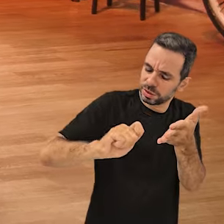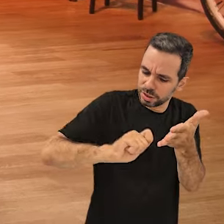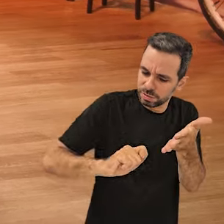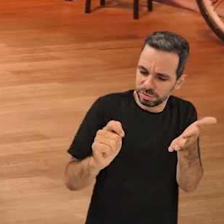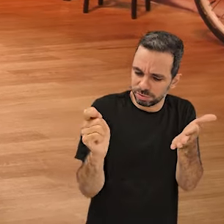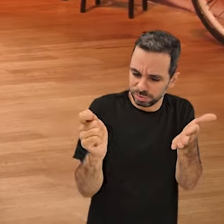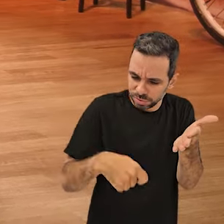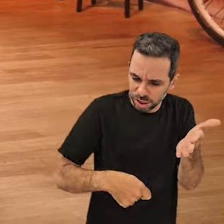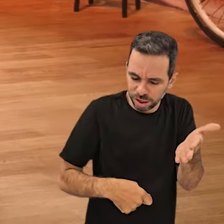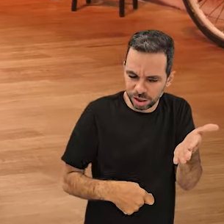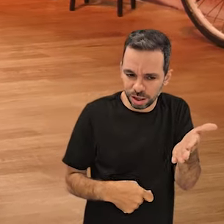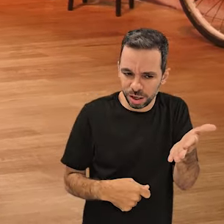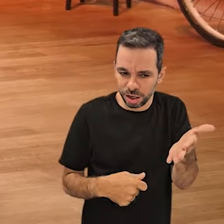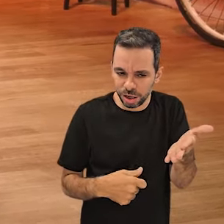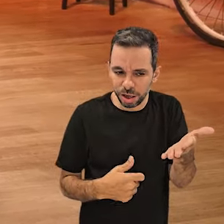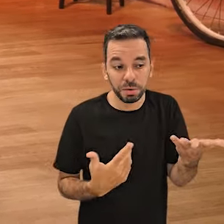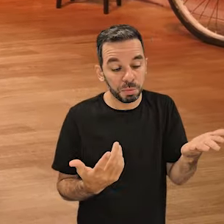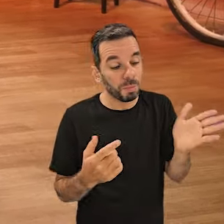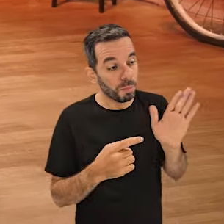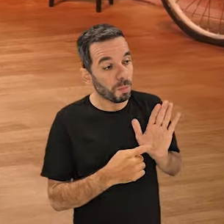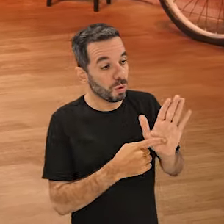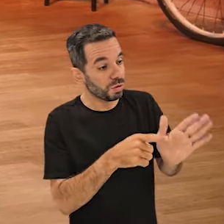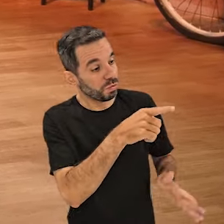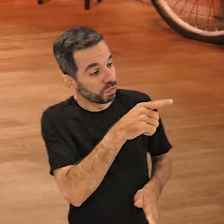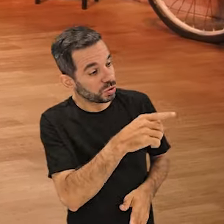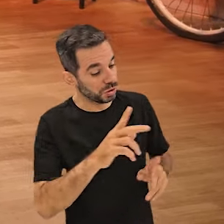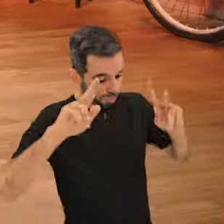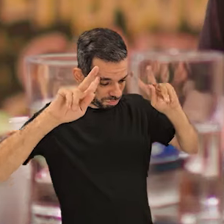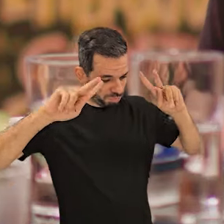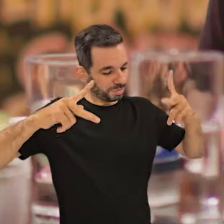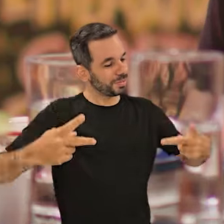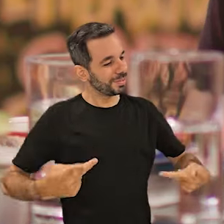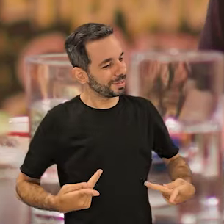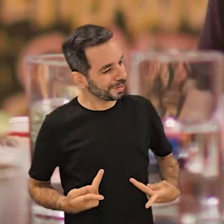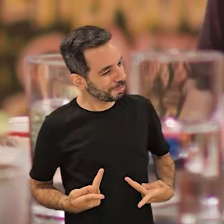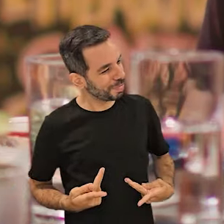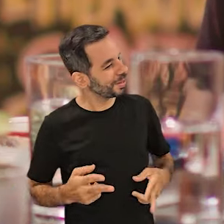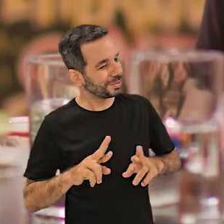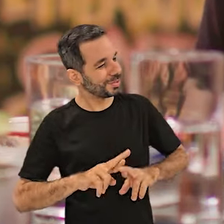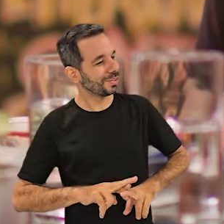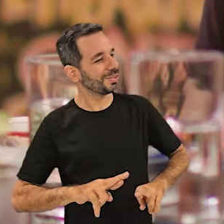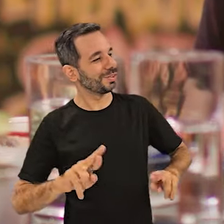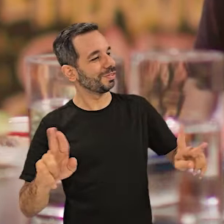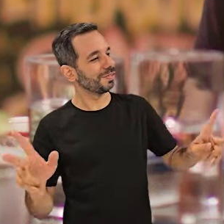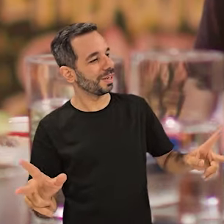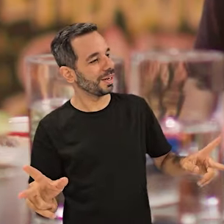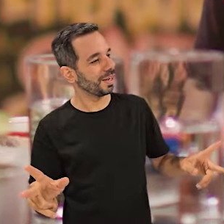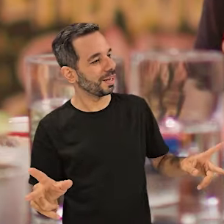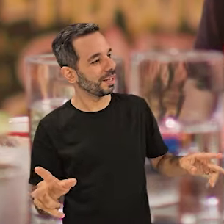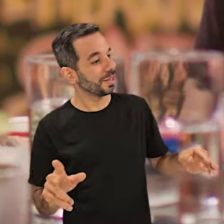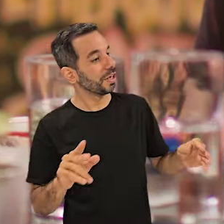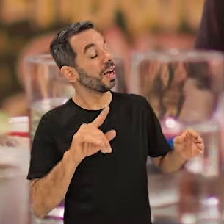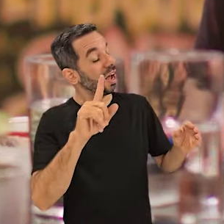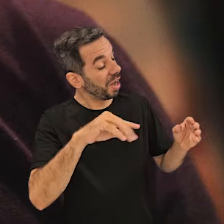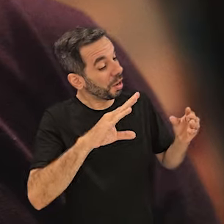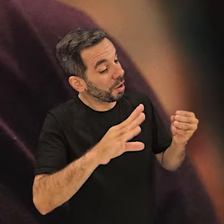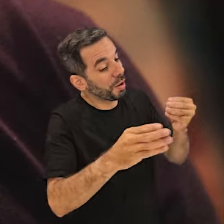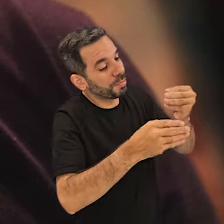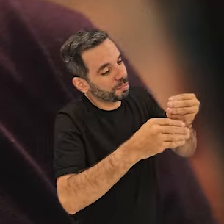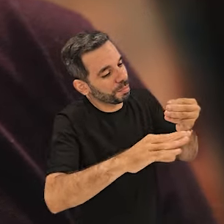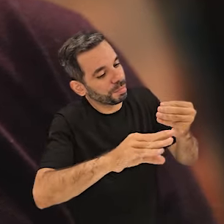mostra um pouco da tua versatilidade como ser humano também. A sua, né, disponibilidade em estar ali somando com o outro também, né? Deixa de